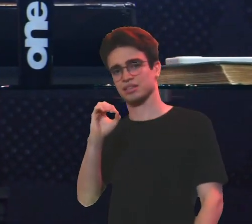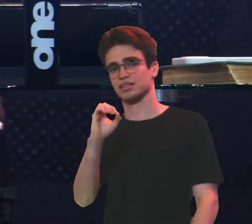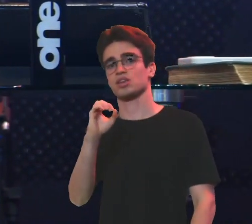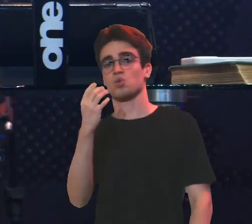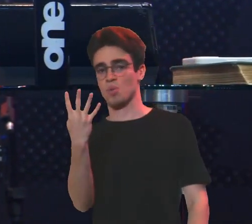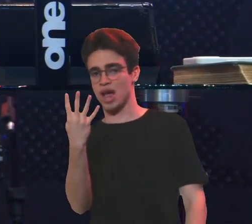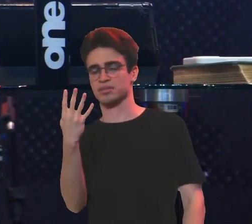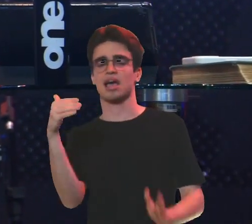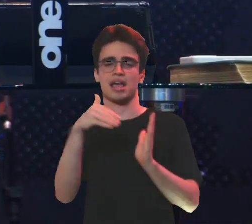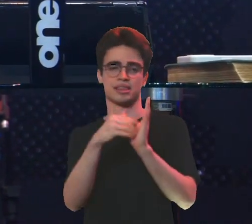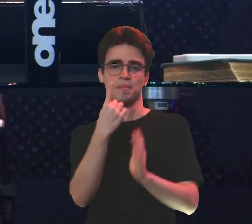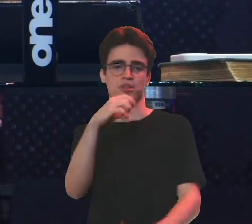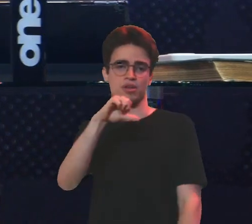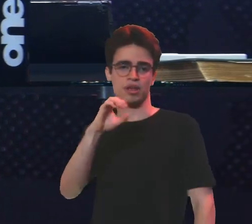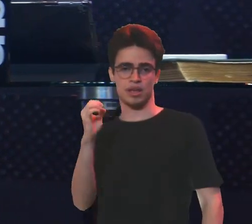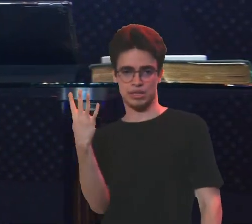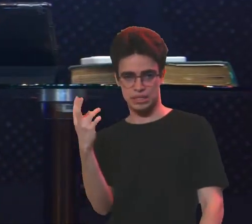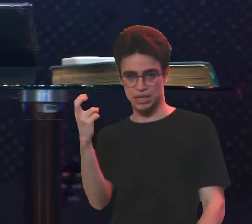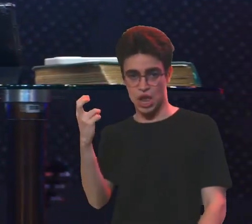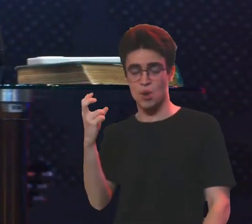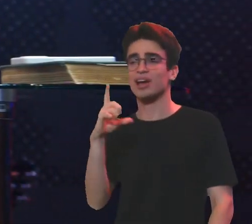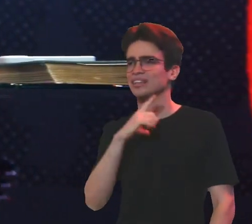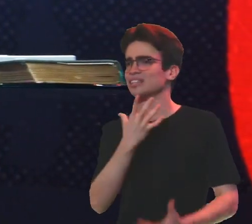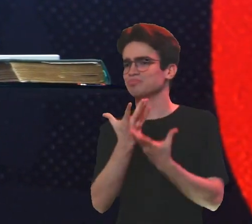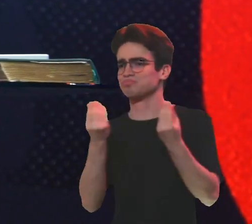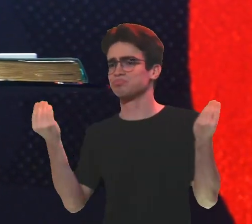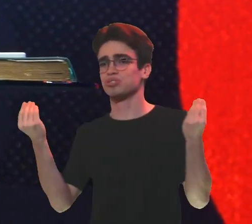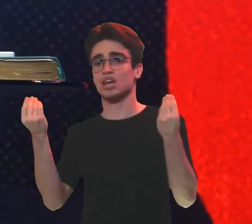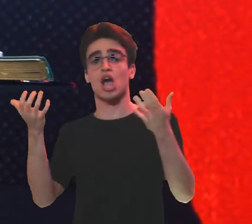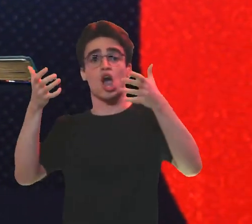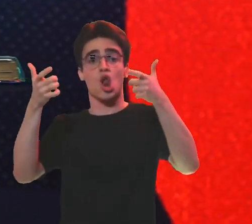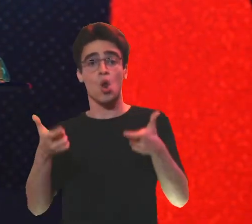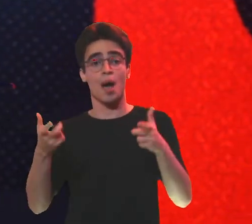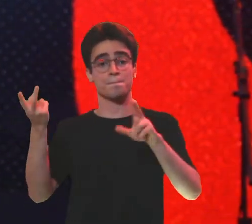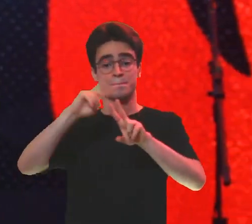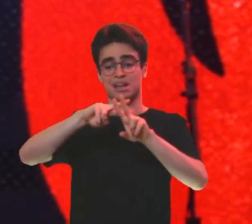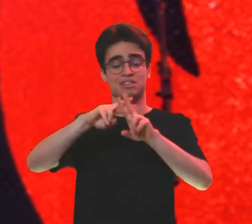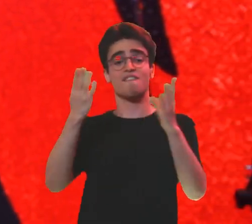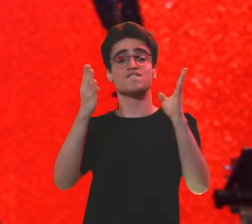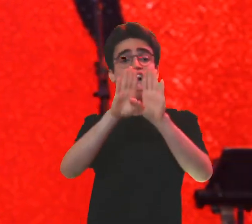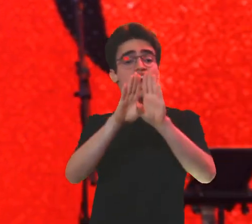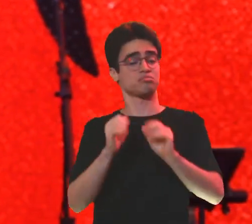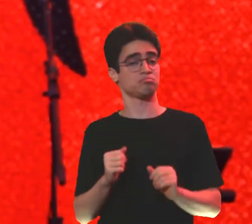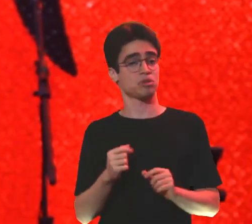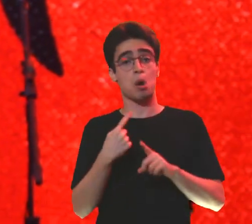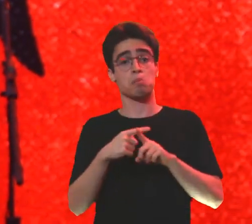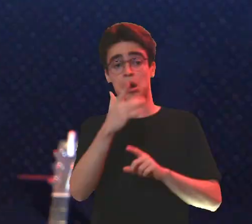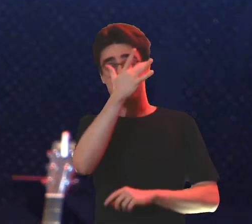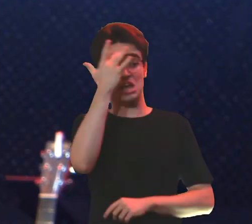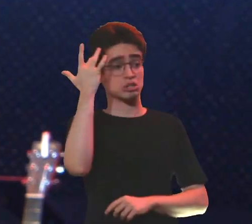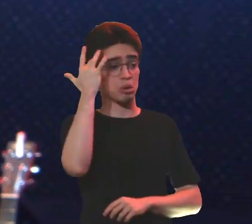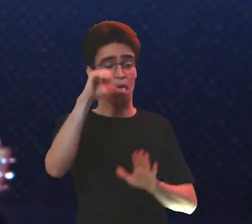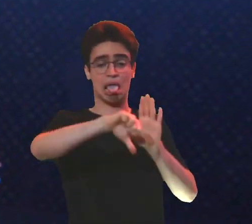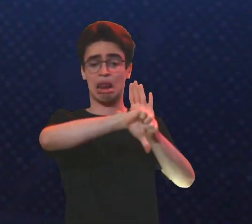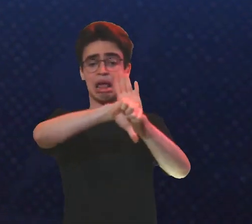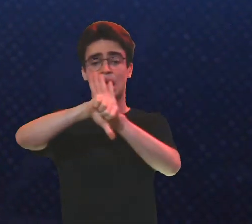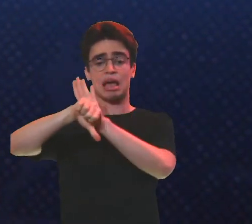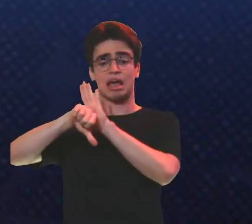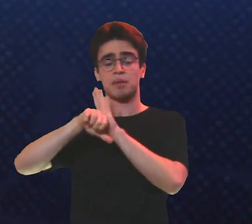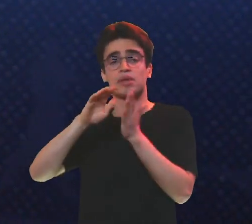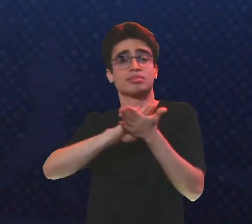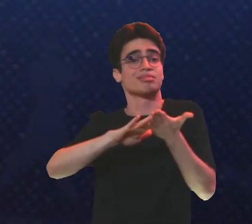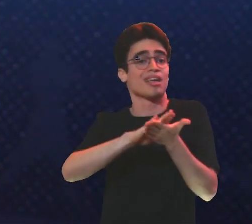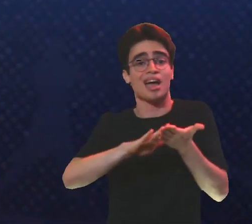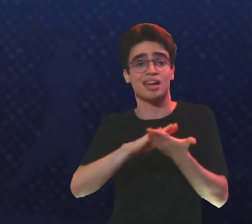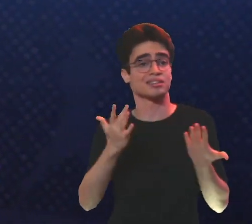1905, tiveram muitas prisões nesse país que fecharam, porque não tinha mais presos. As pessoas, elas não queriam sair da presença